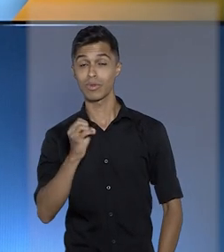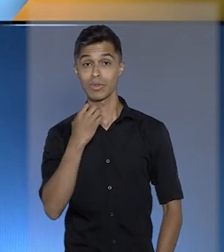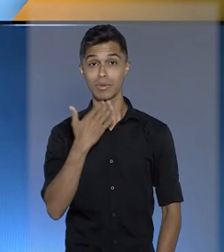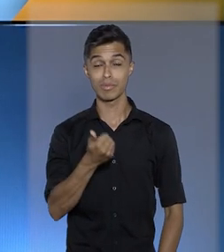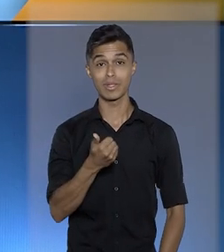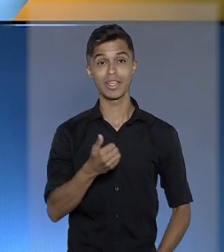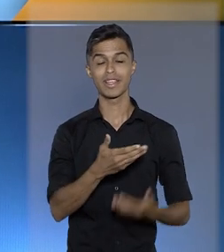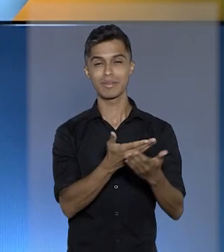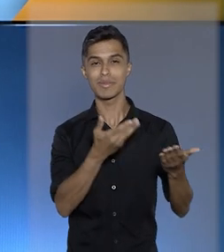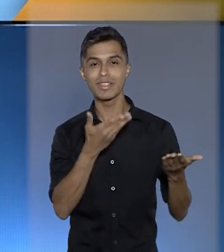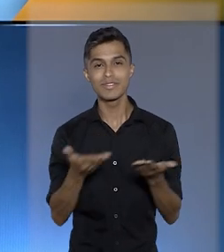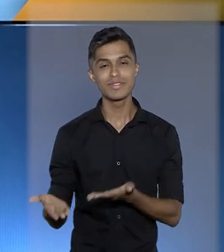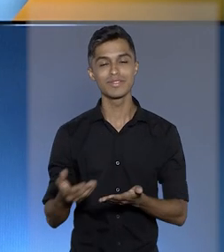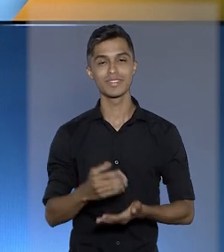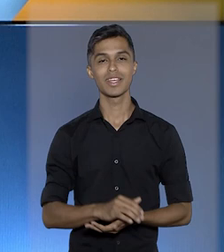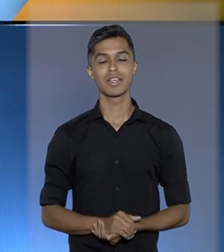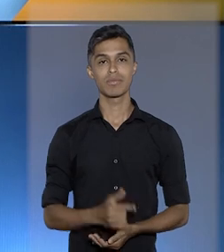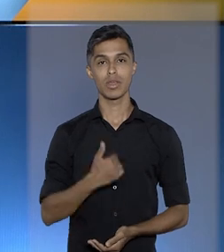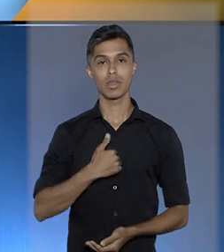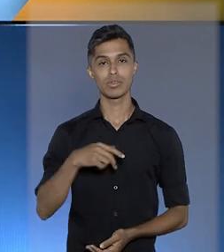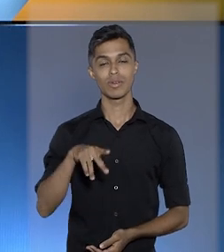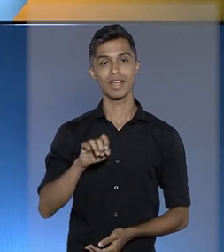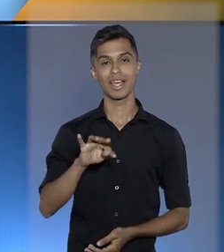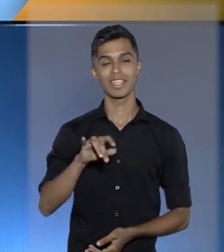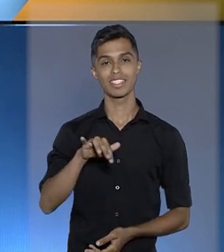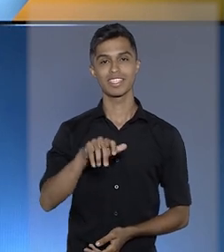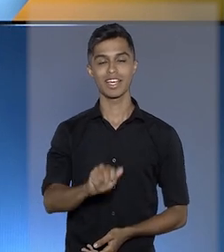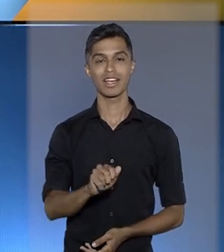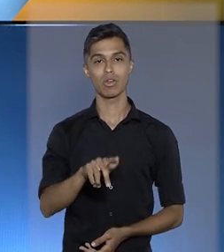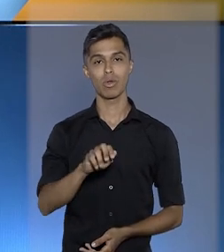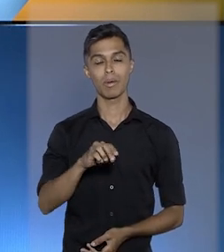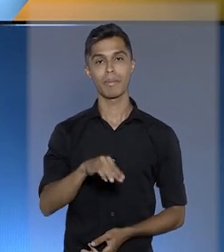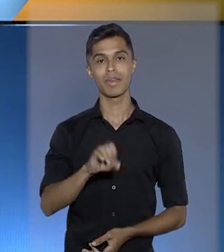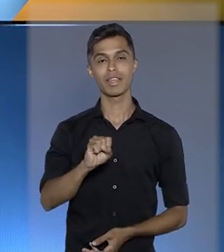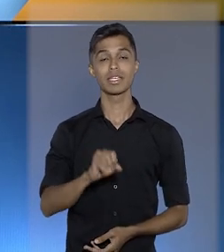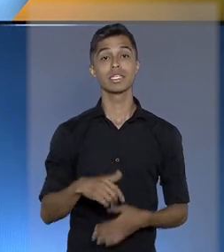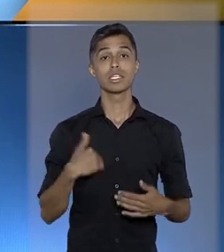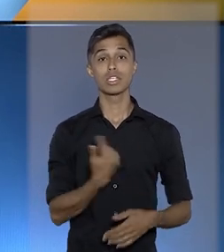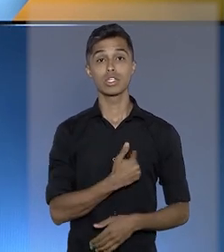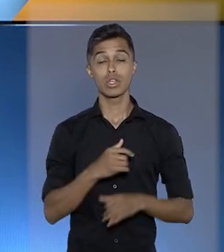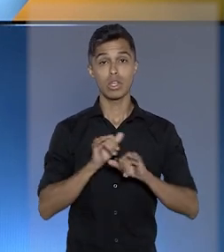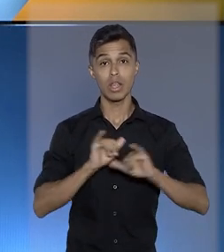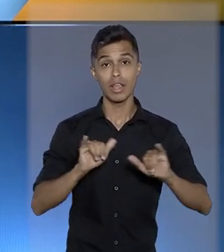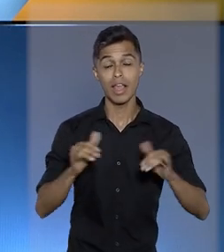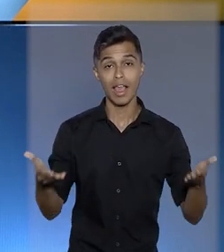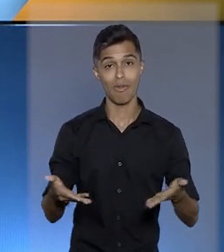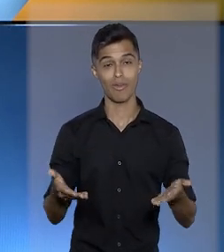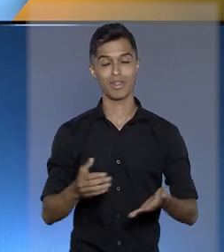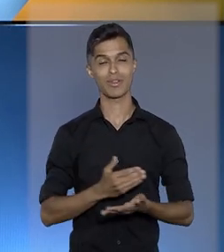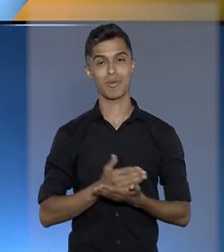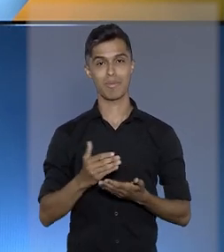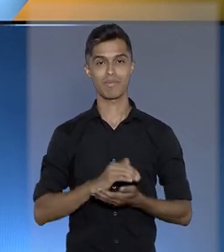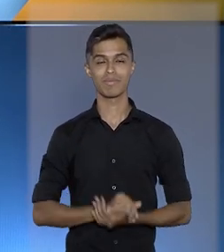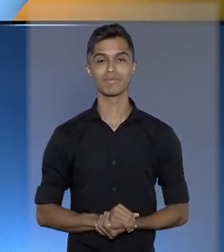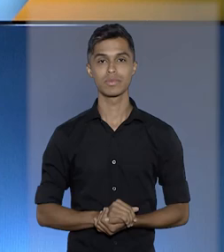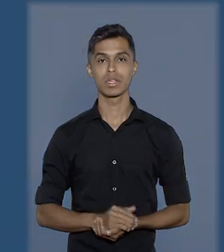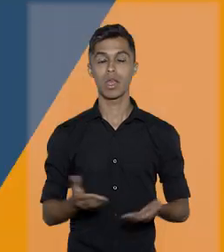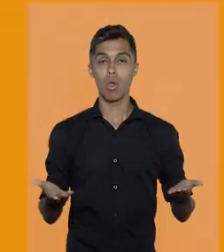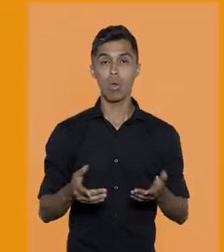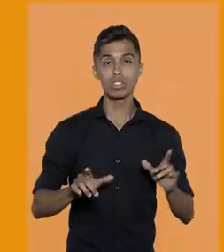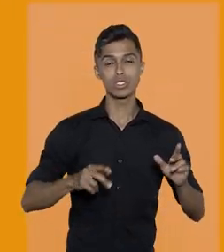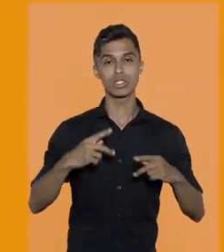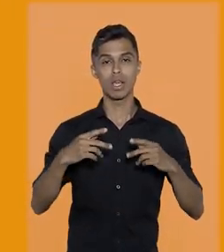Olá seja muito bem-vindo eu sou Cátia Gomes e o STJ notícias está no ar no programa de hoje